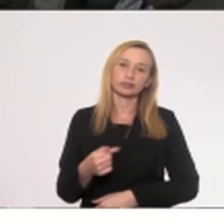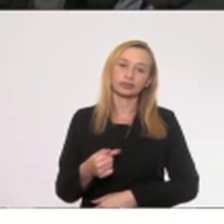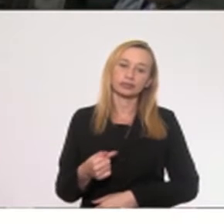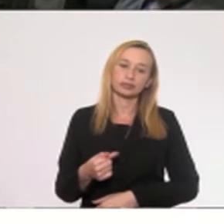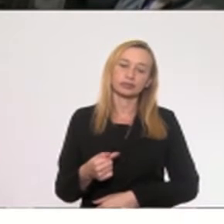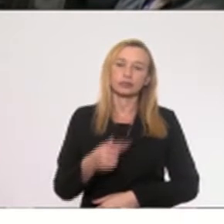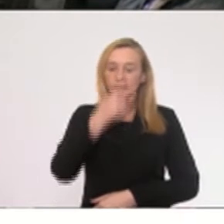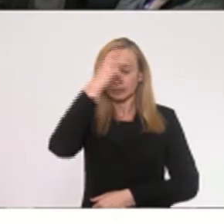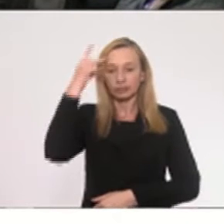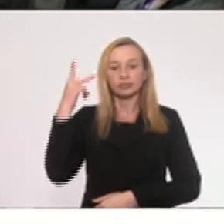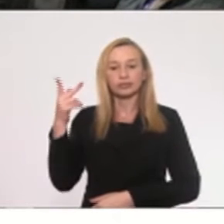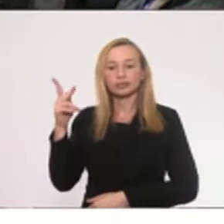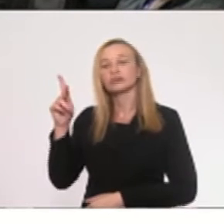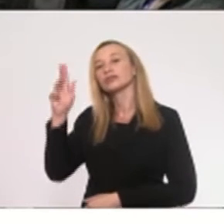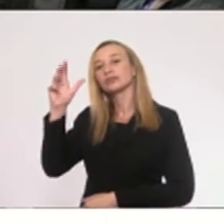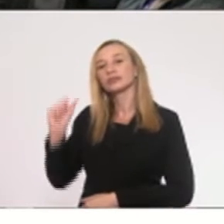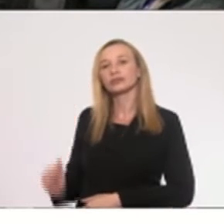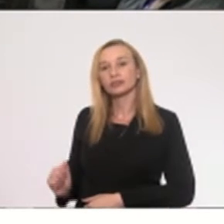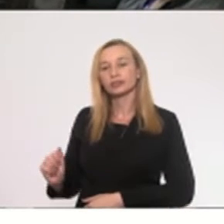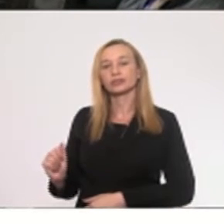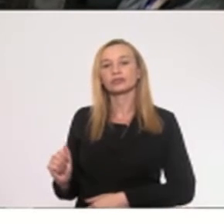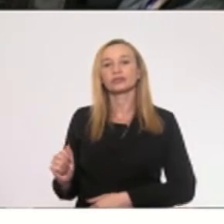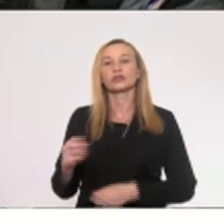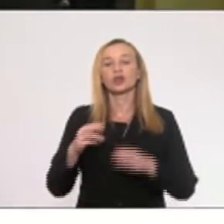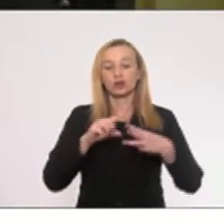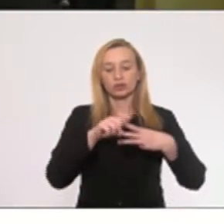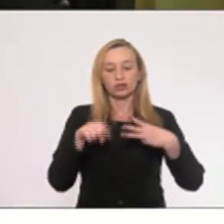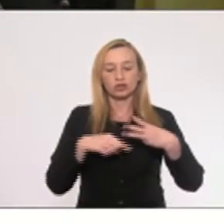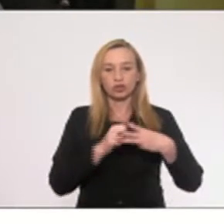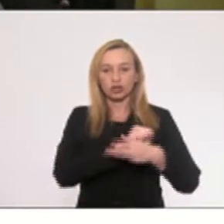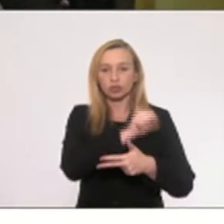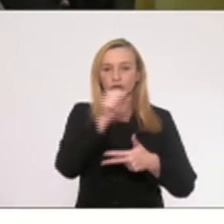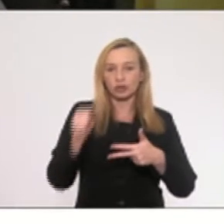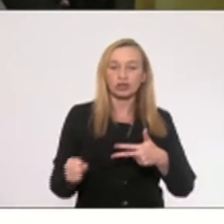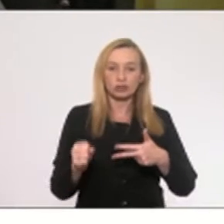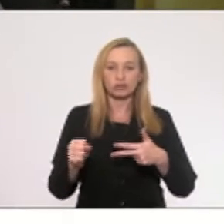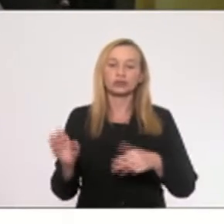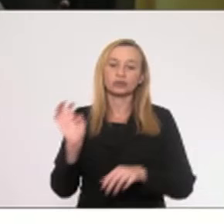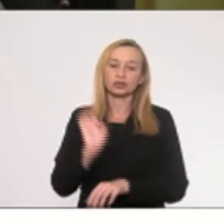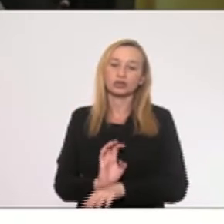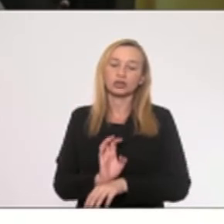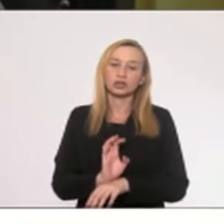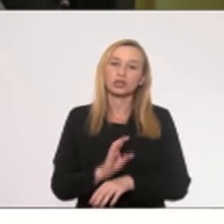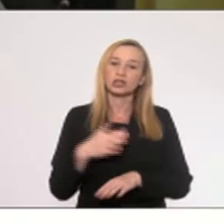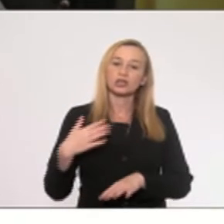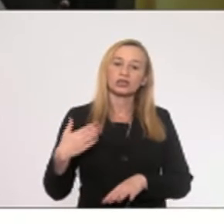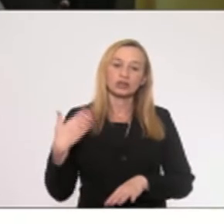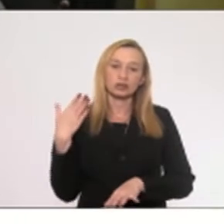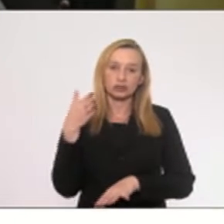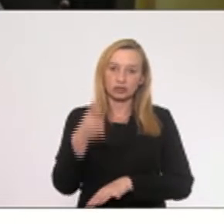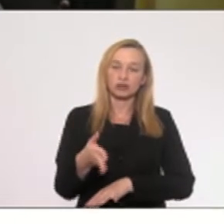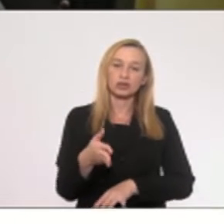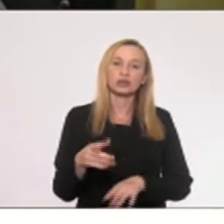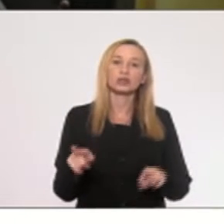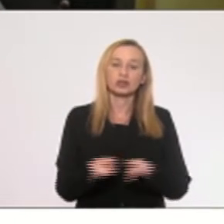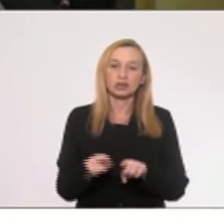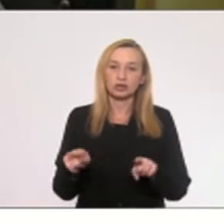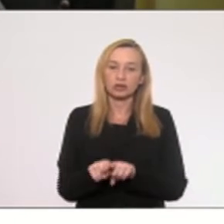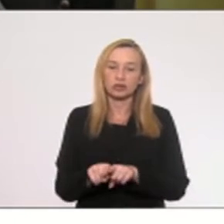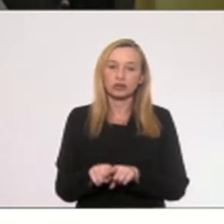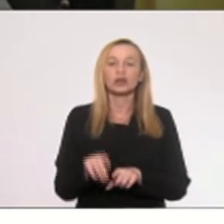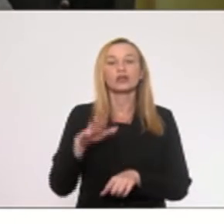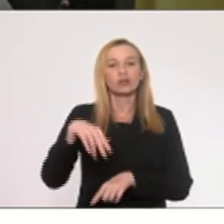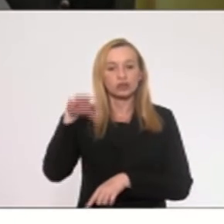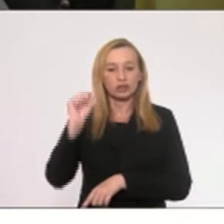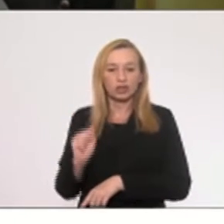ativo, aposentados e pensionistas dos 3 poderes do Estado, das entidades da administração direta ou indireta, inclusive fundações